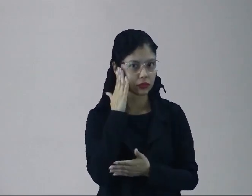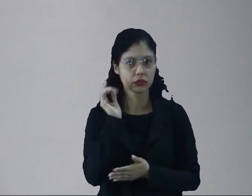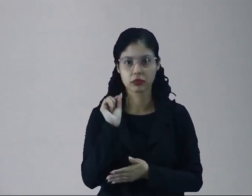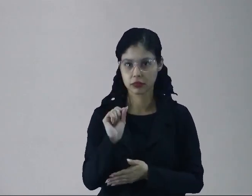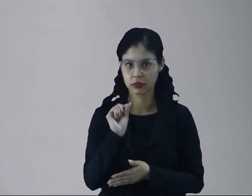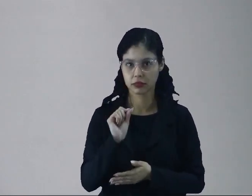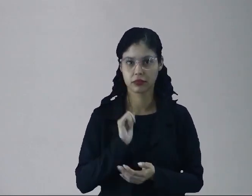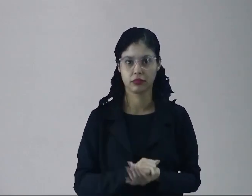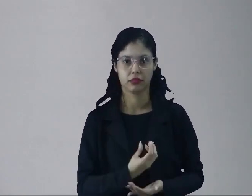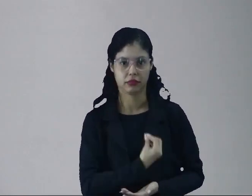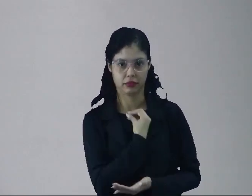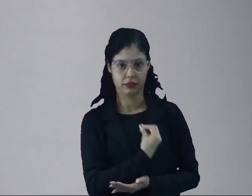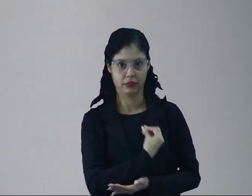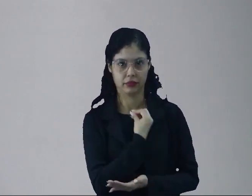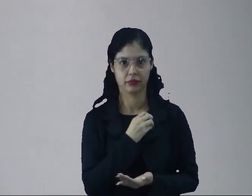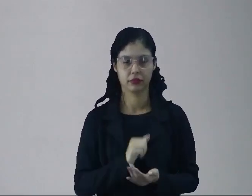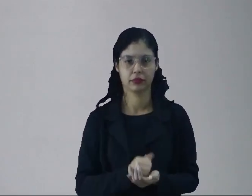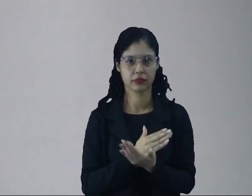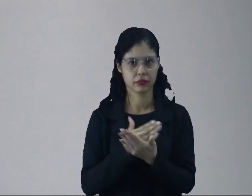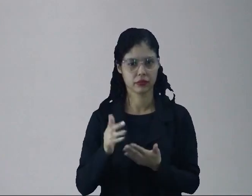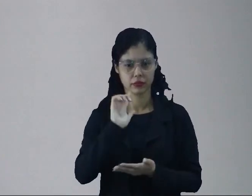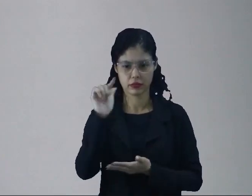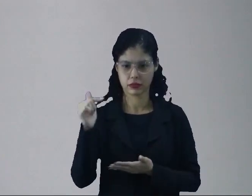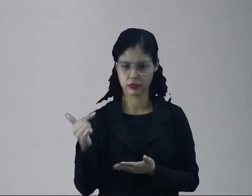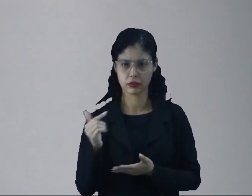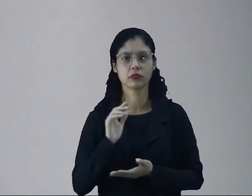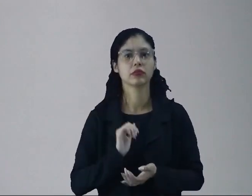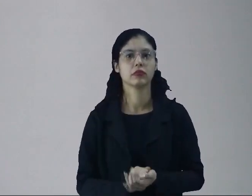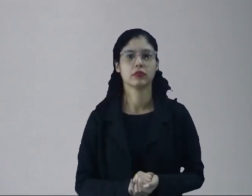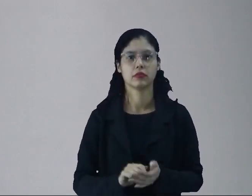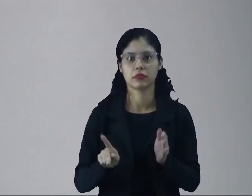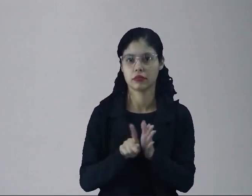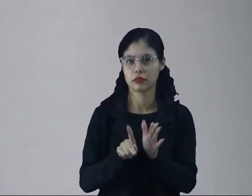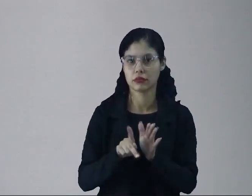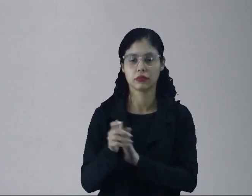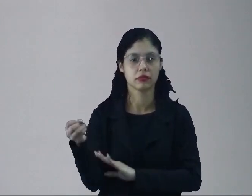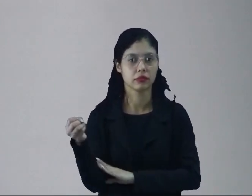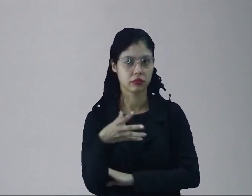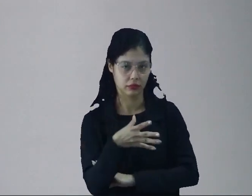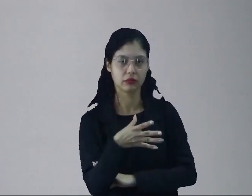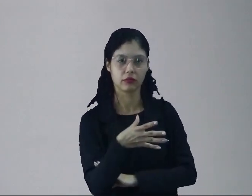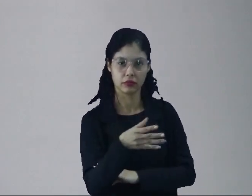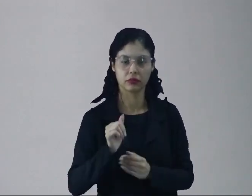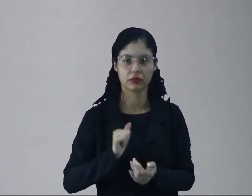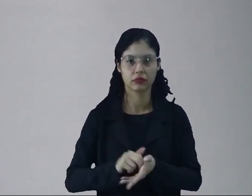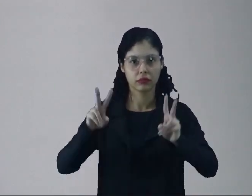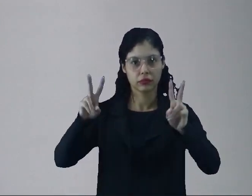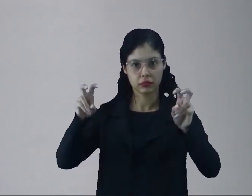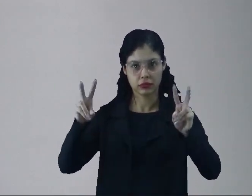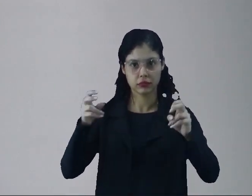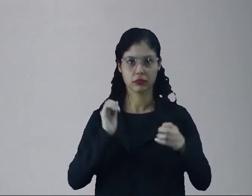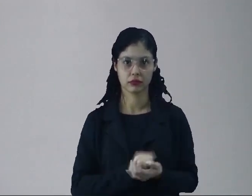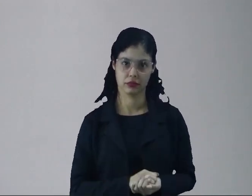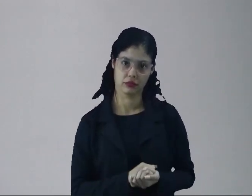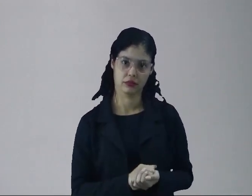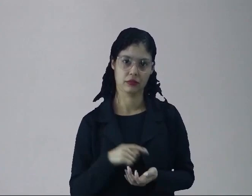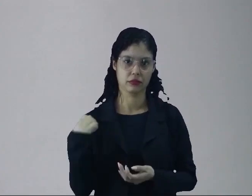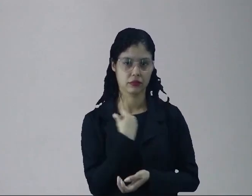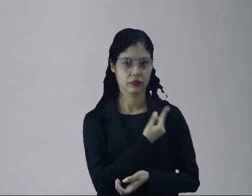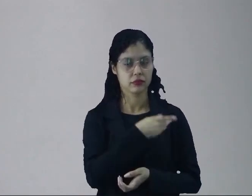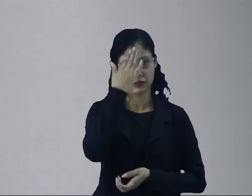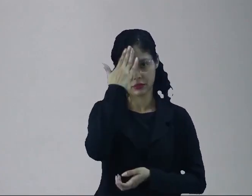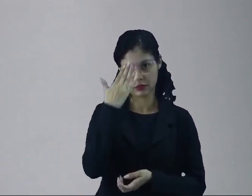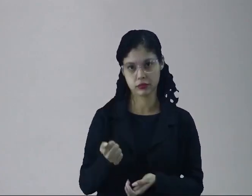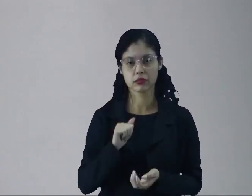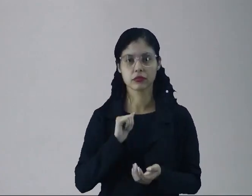que a vida ela vem a partir de um outro organismo e aí surge uma nova teoriazinha que é a da biogênese, onde a gente sabe que